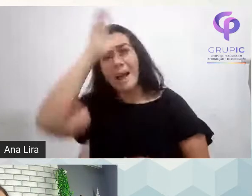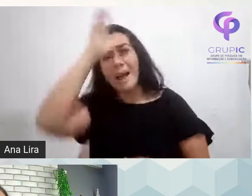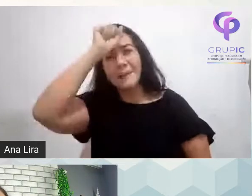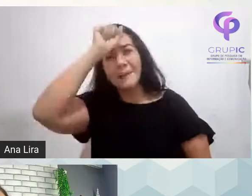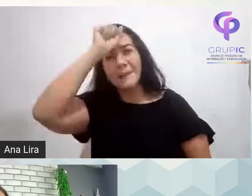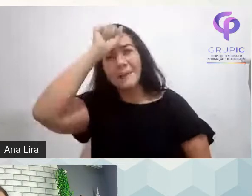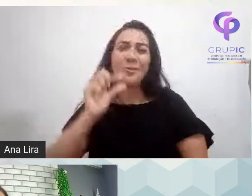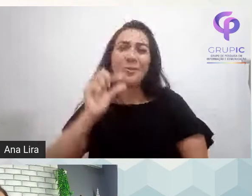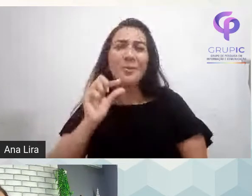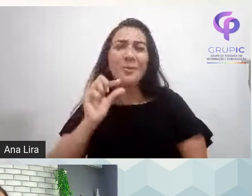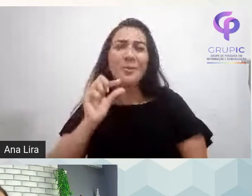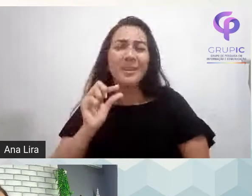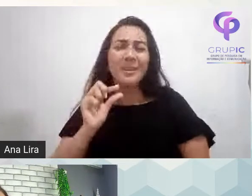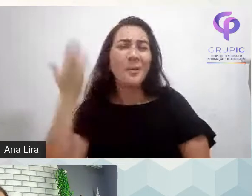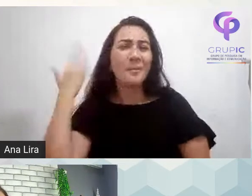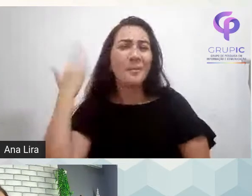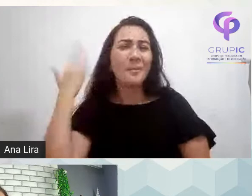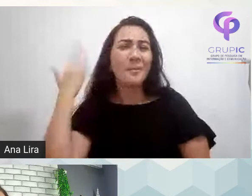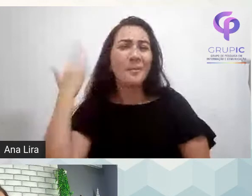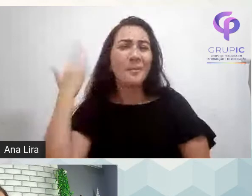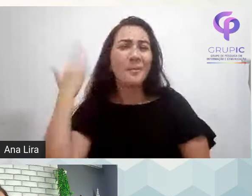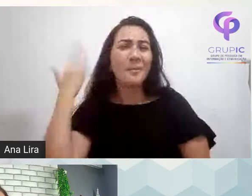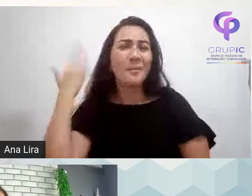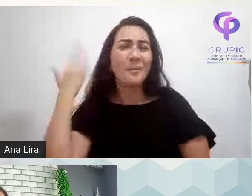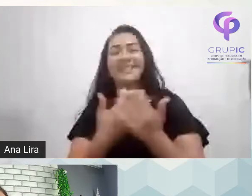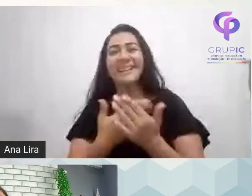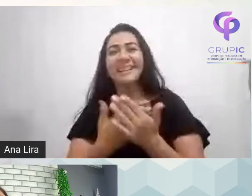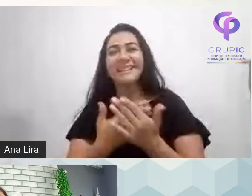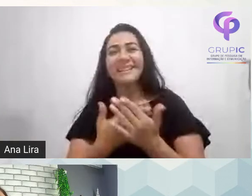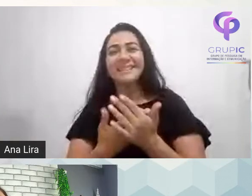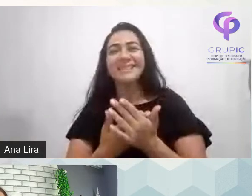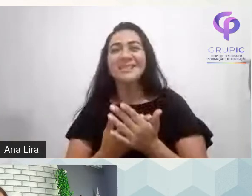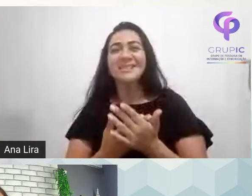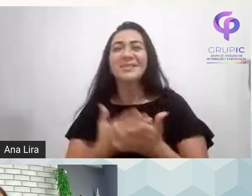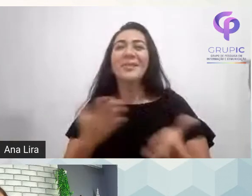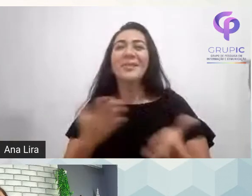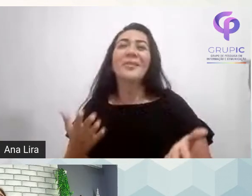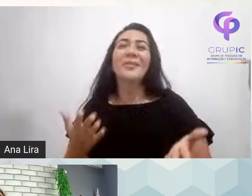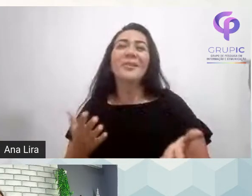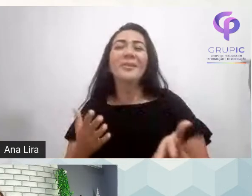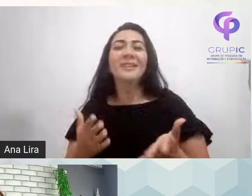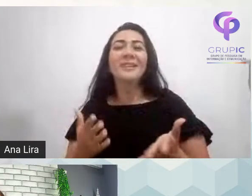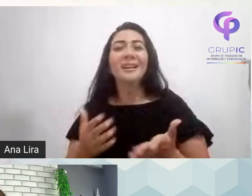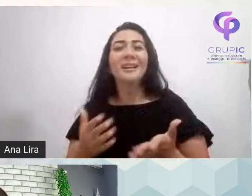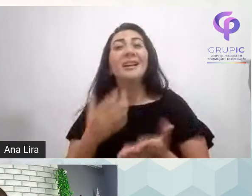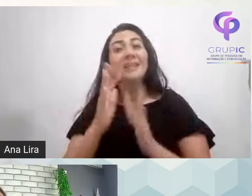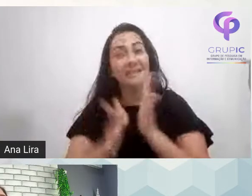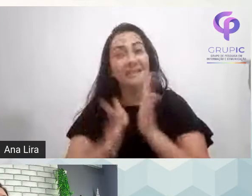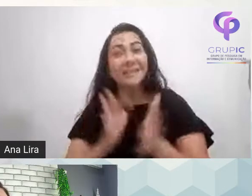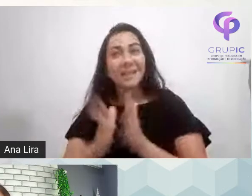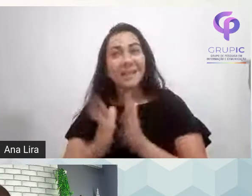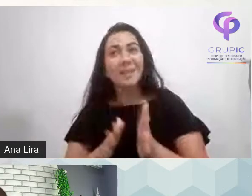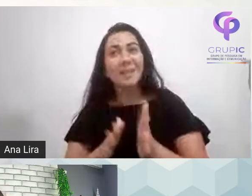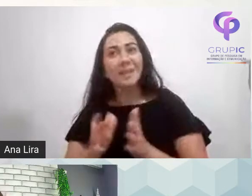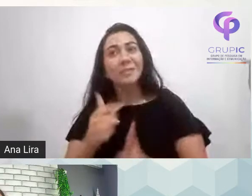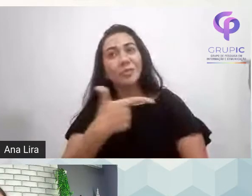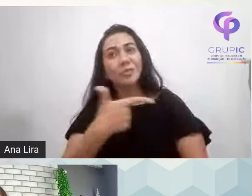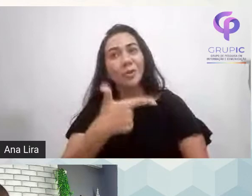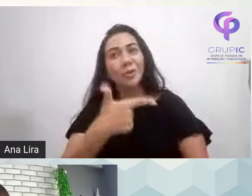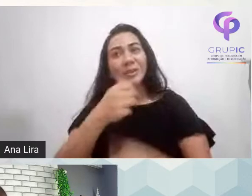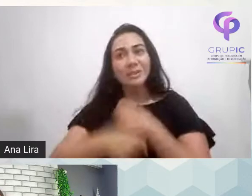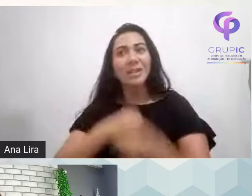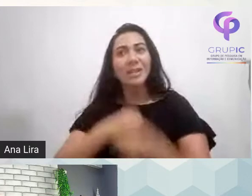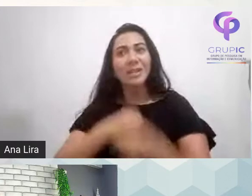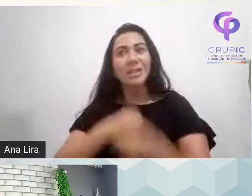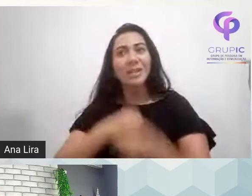a gente tinha, durante 2 anos, essa disciplina de Libras obrigatória. Então, que tem que ser